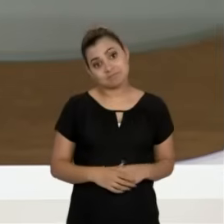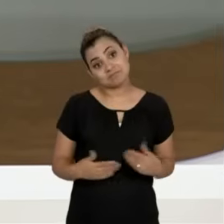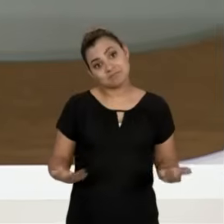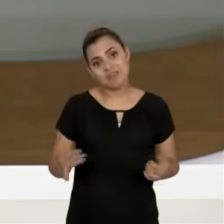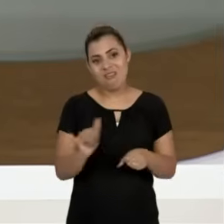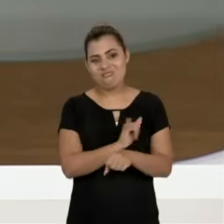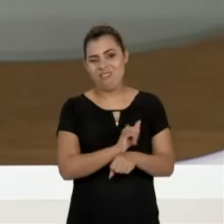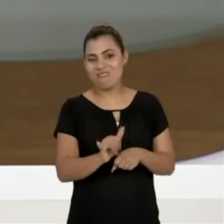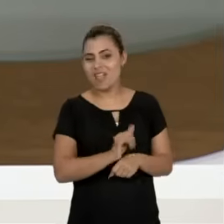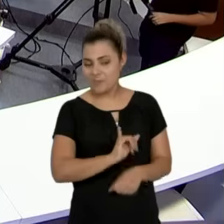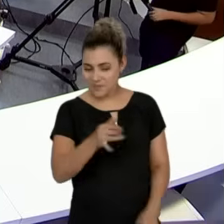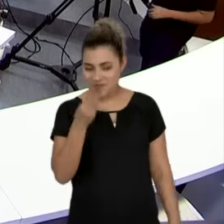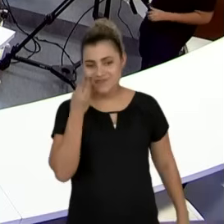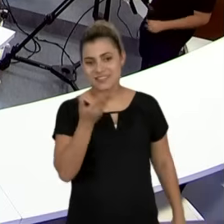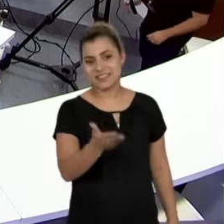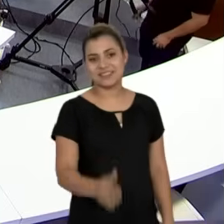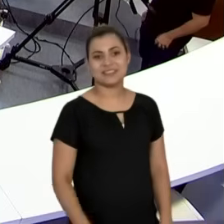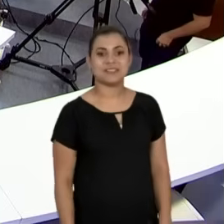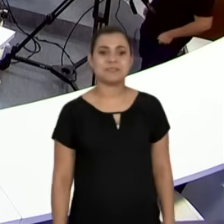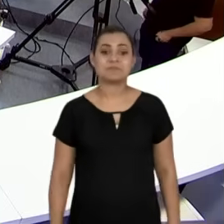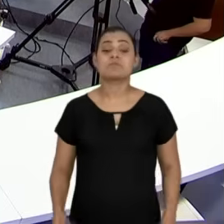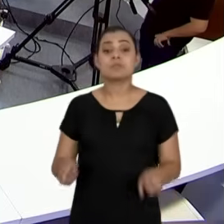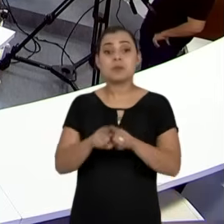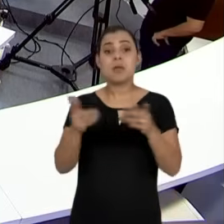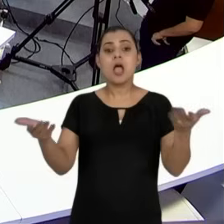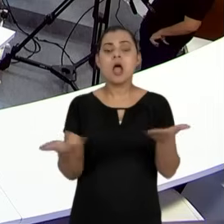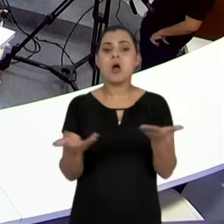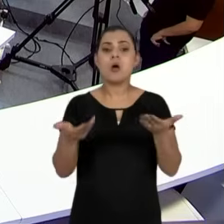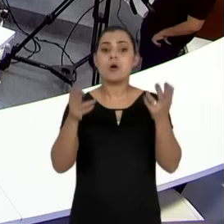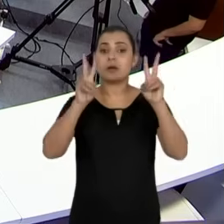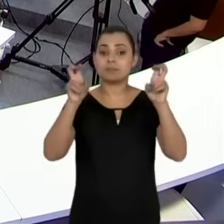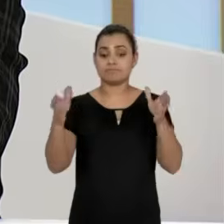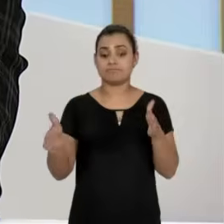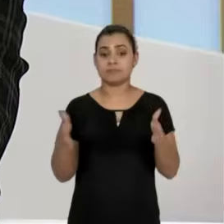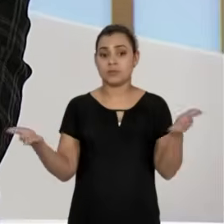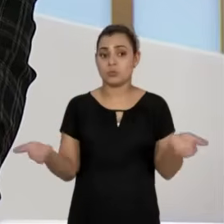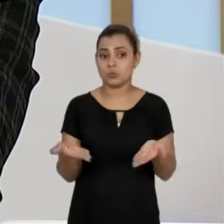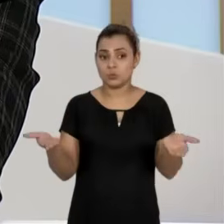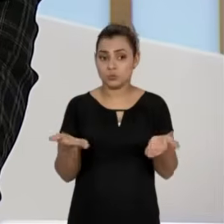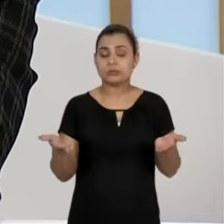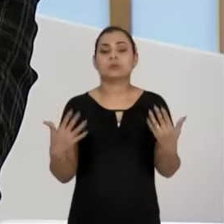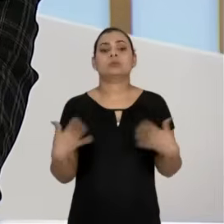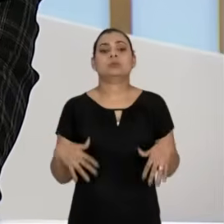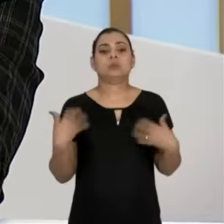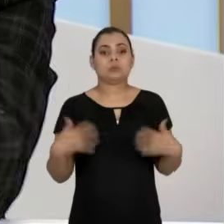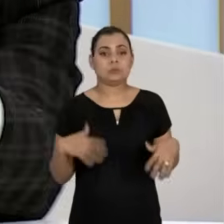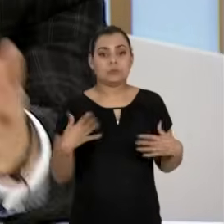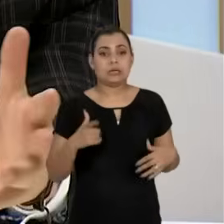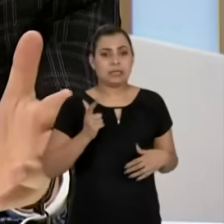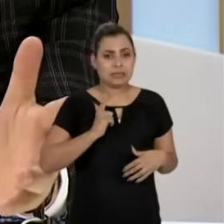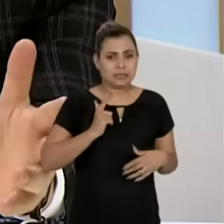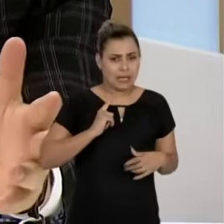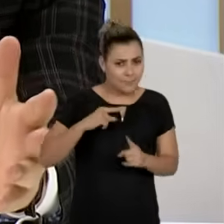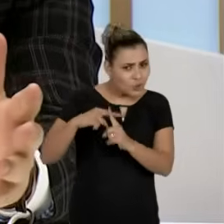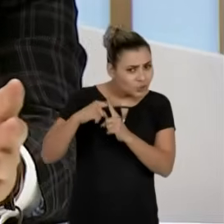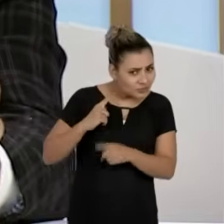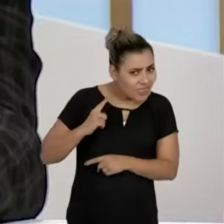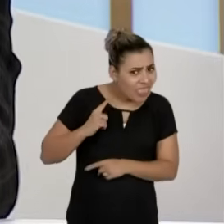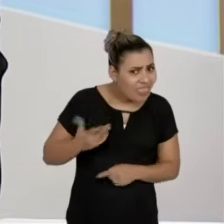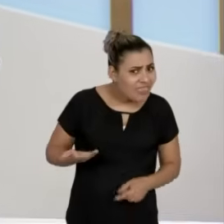gente. Eugênio, essa situação que nós estamos vivendo, ela tem algum lado